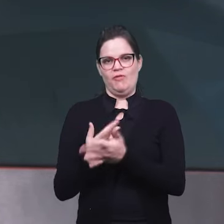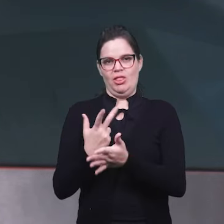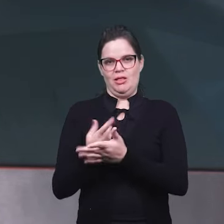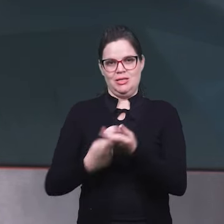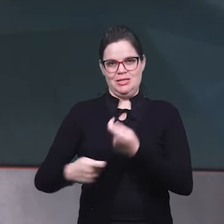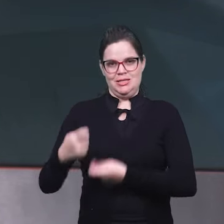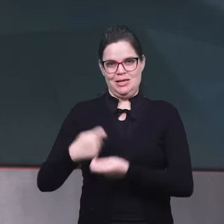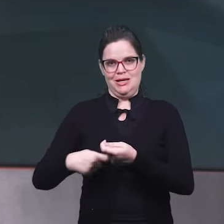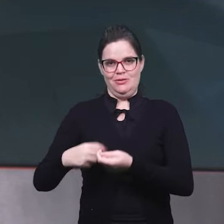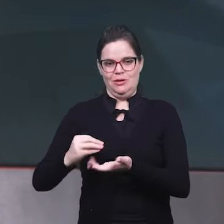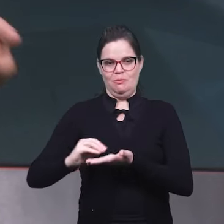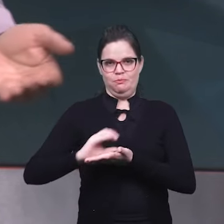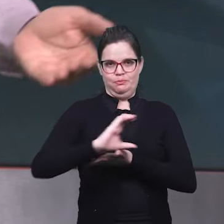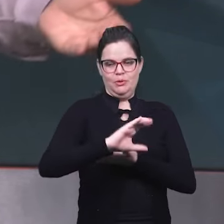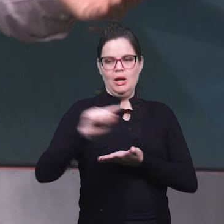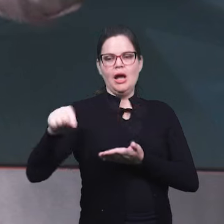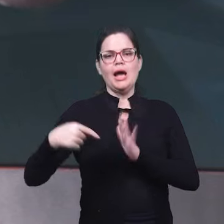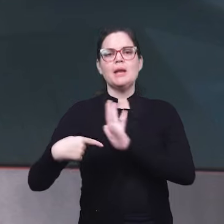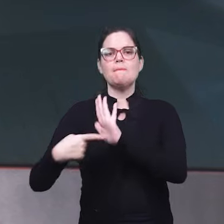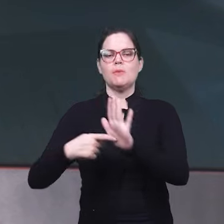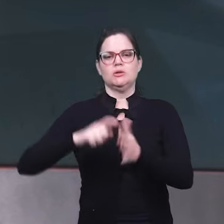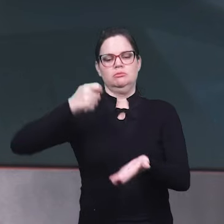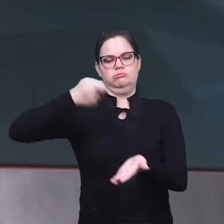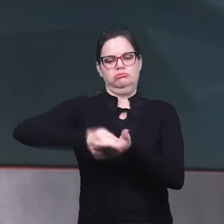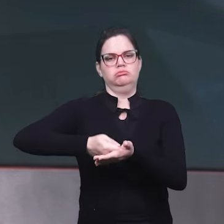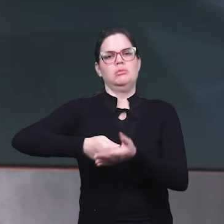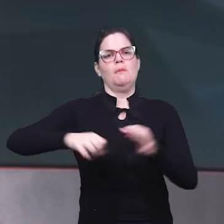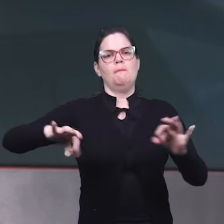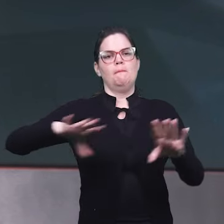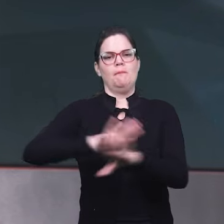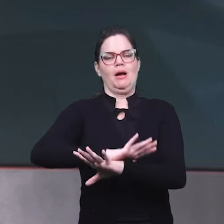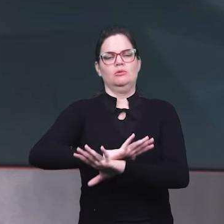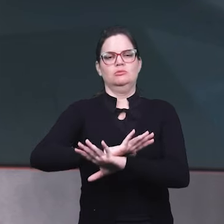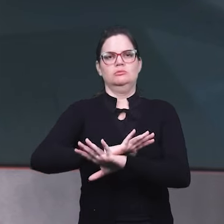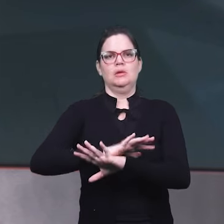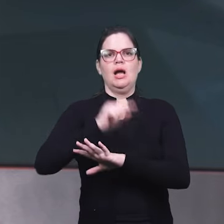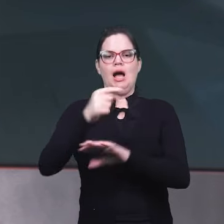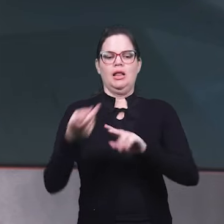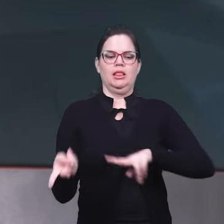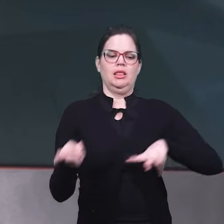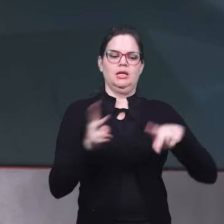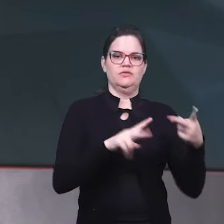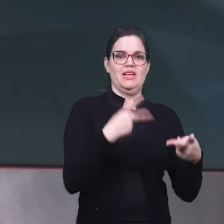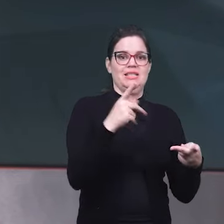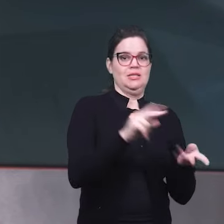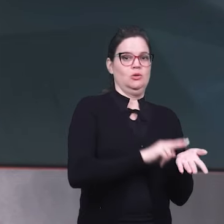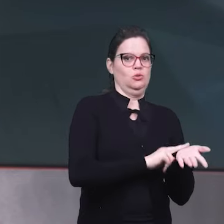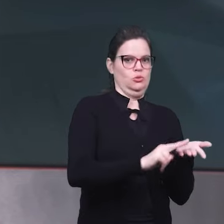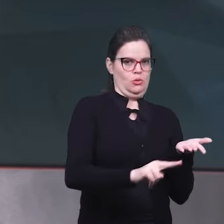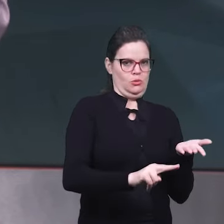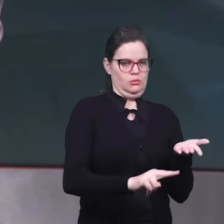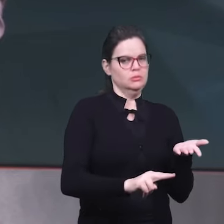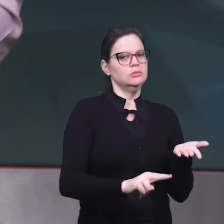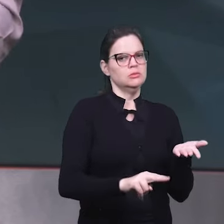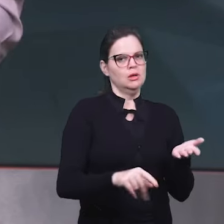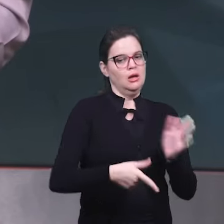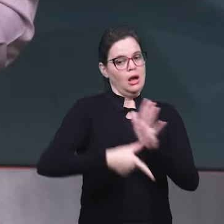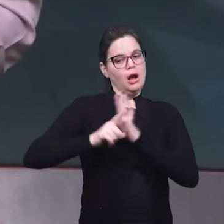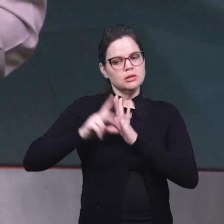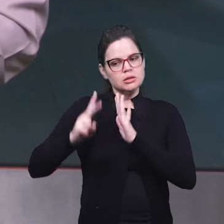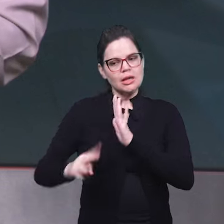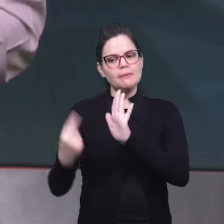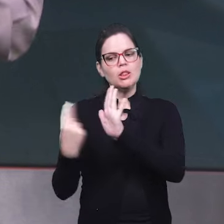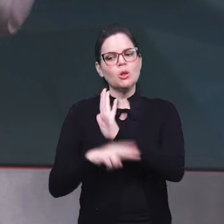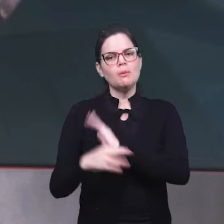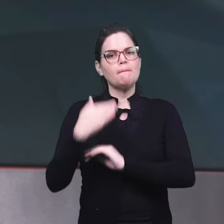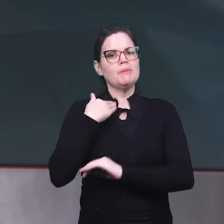quitado aquele bem, e aí sim você pode transferir para o seu nome. Em ambos os